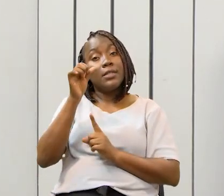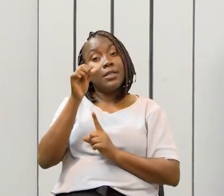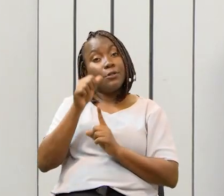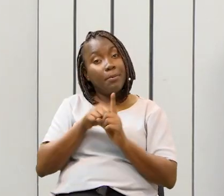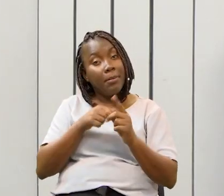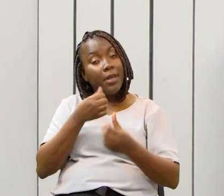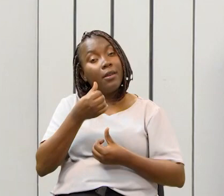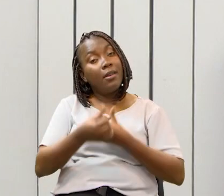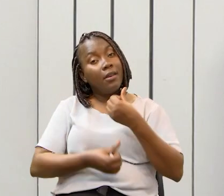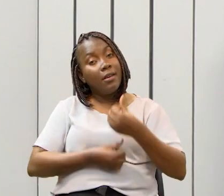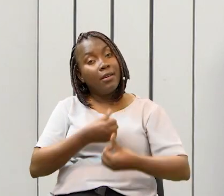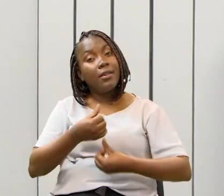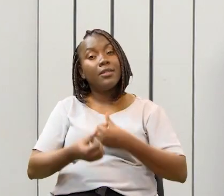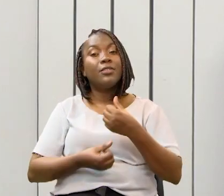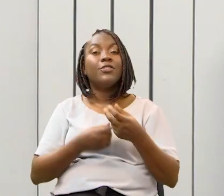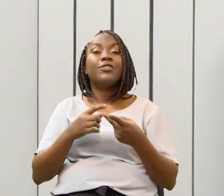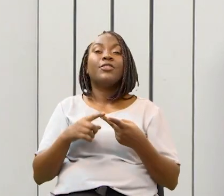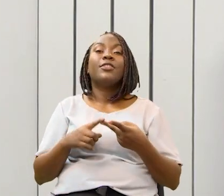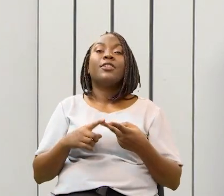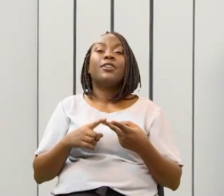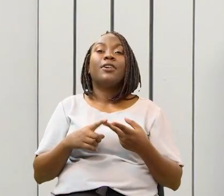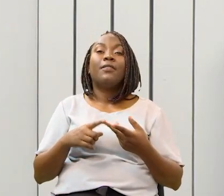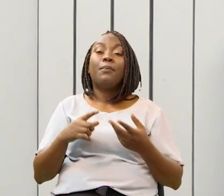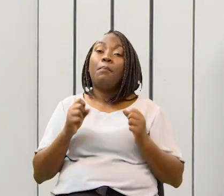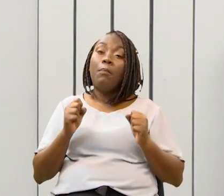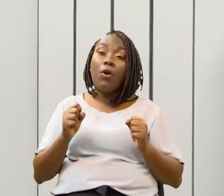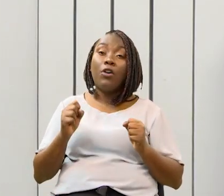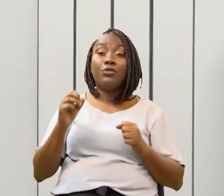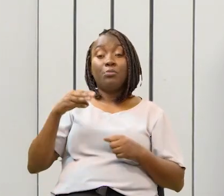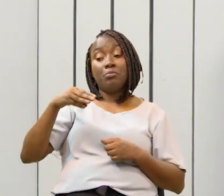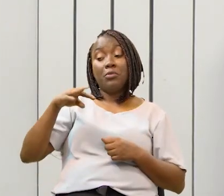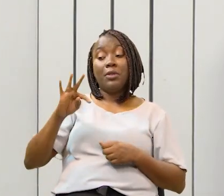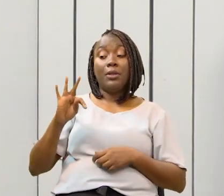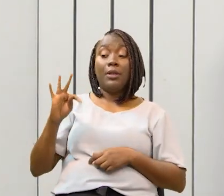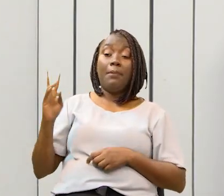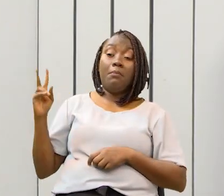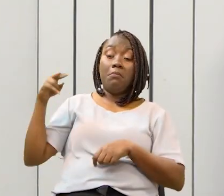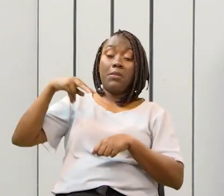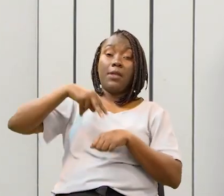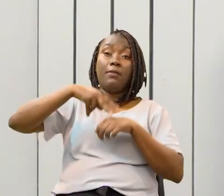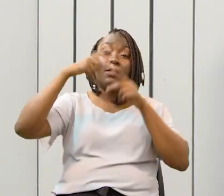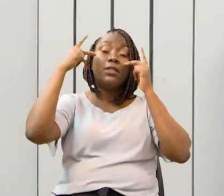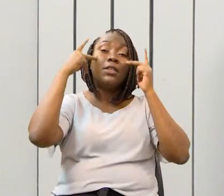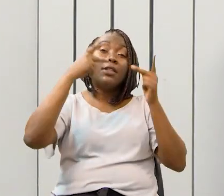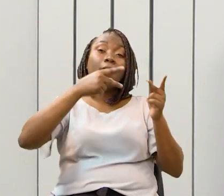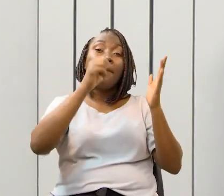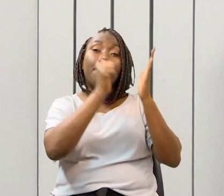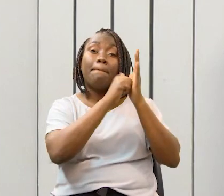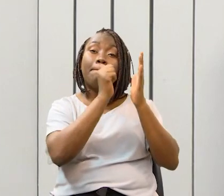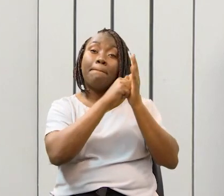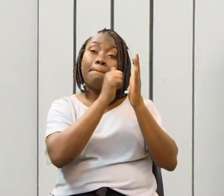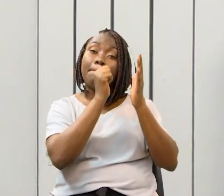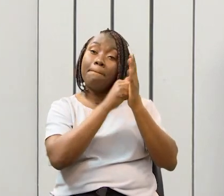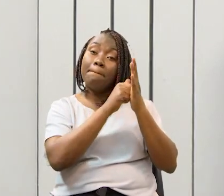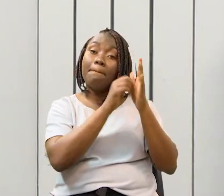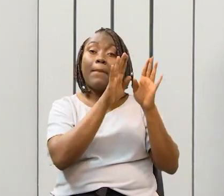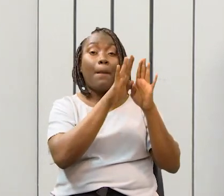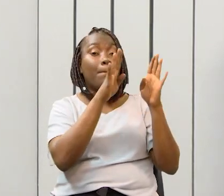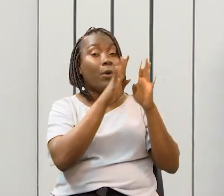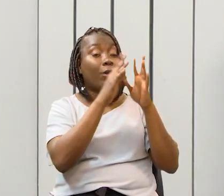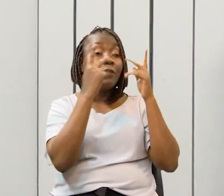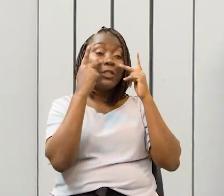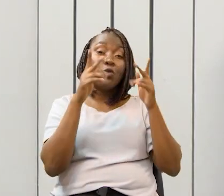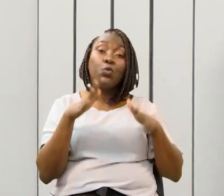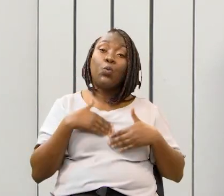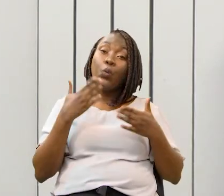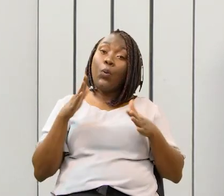meses, né? Pode ser que tenhamos também o Ministério do Trabalho visitando, batendo lá na porta, né, da empresa. A gente não sabe, aquela